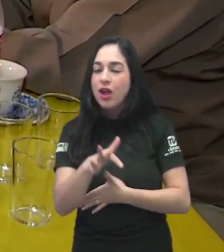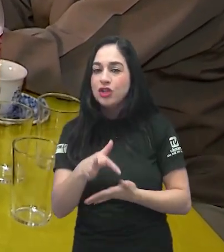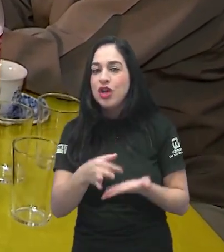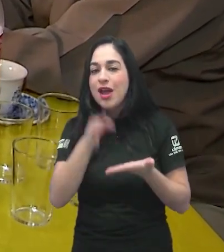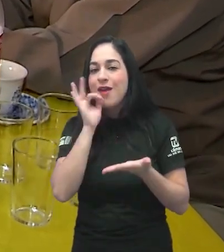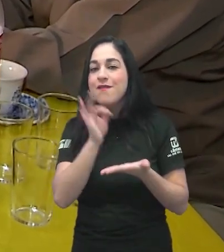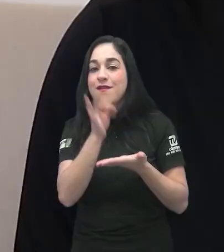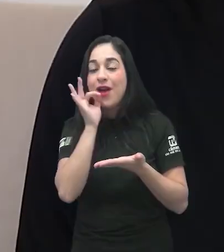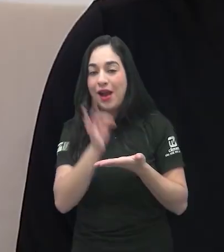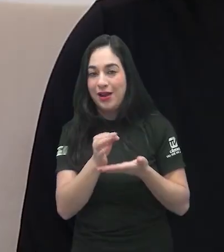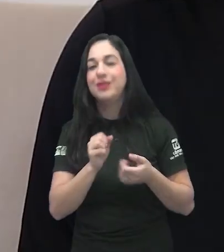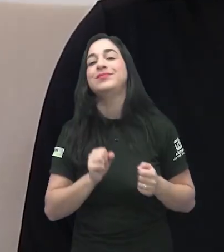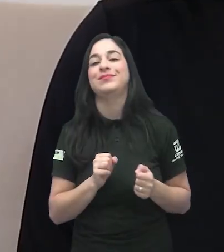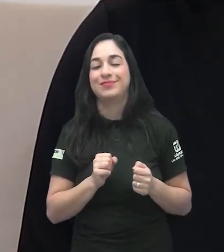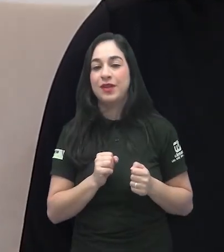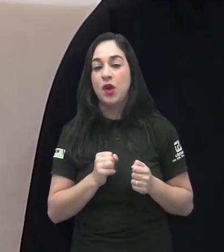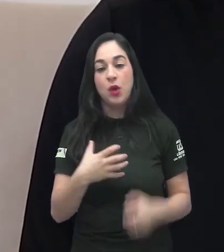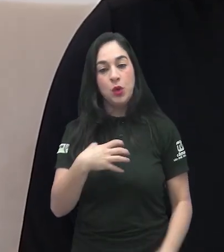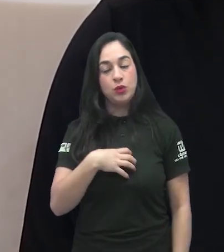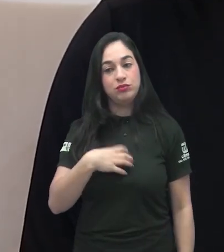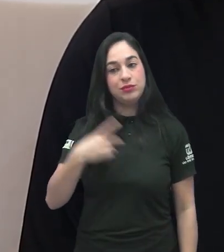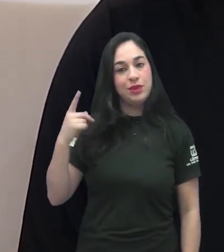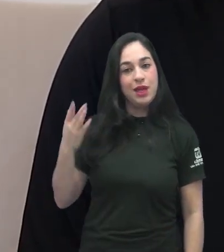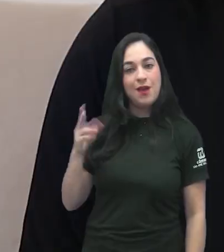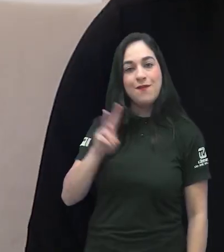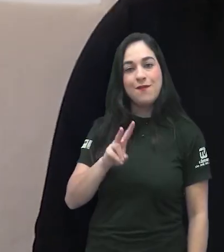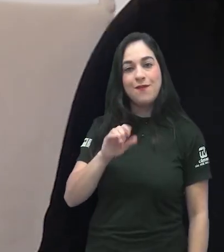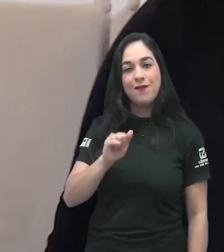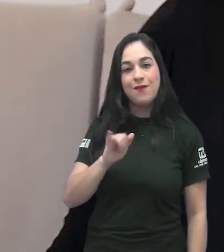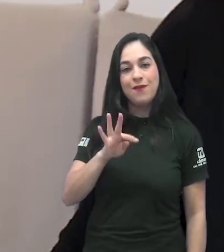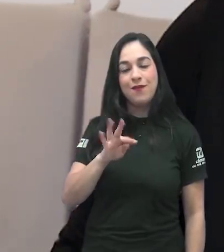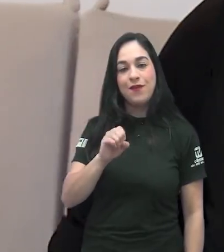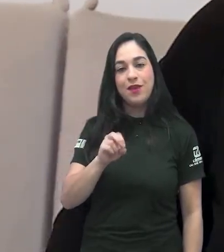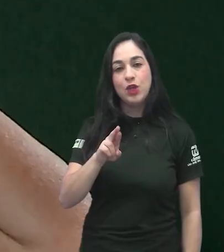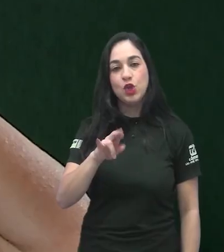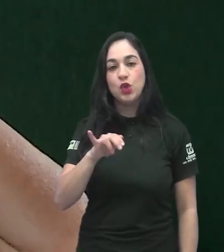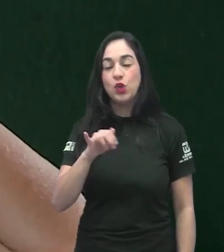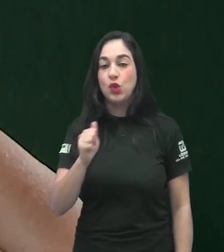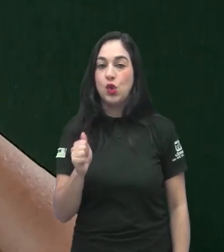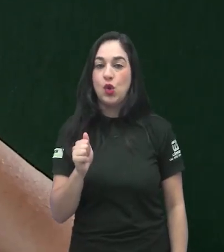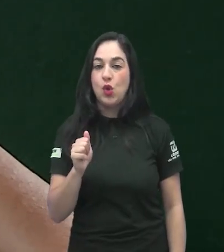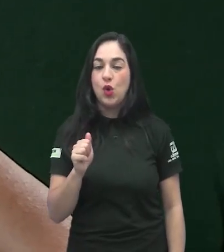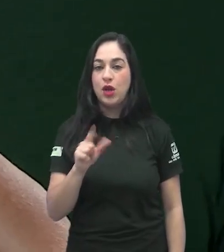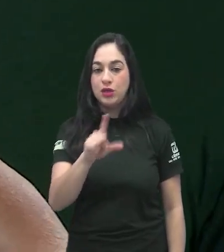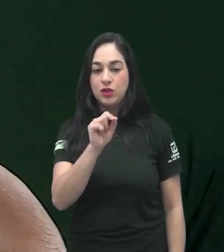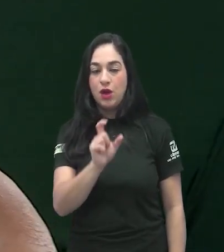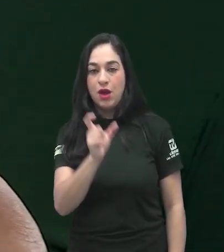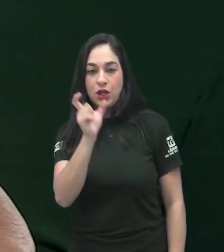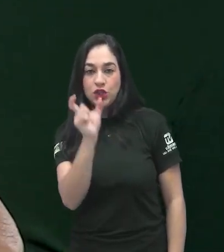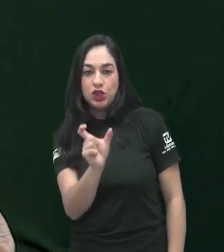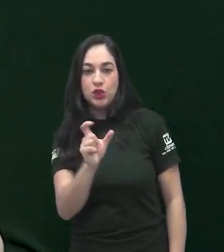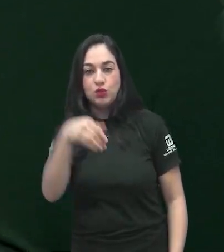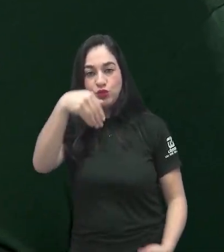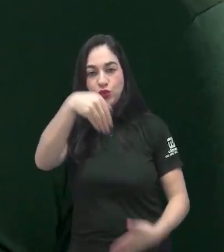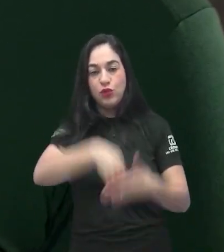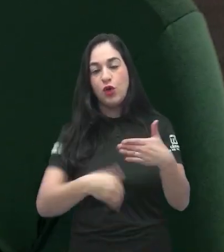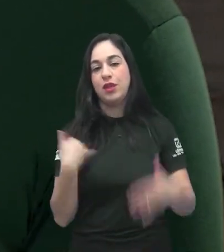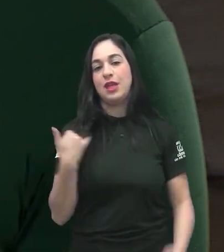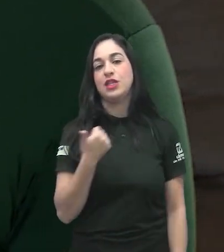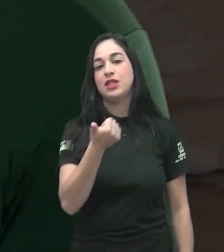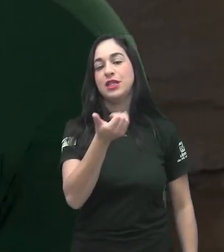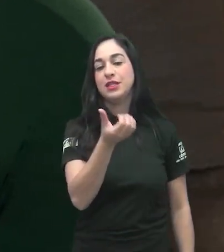da tarde. A rotina moldou o olhar de Vitória. Ela tirou o título de eleitor